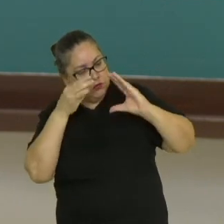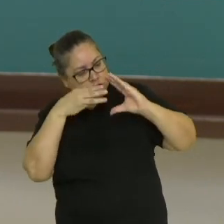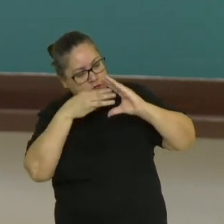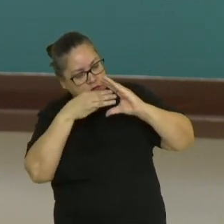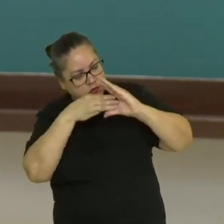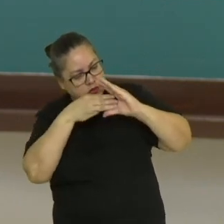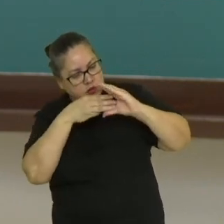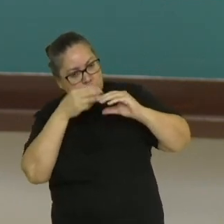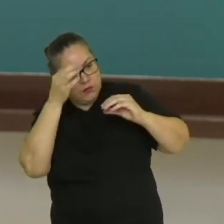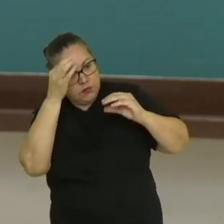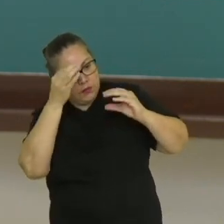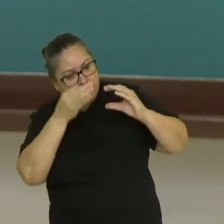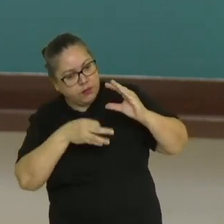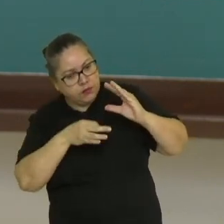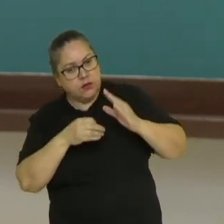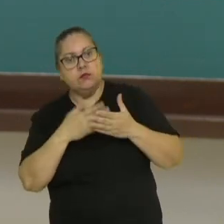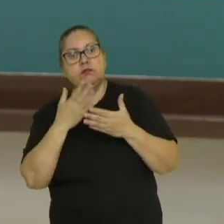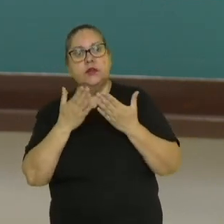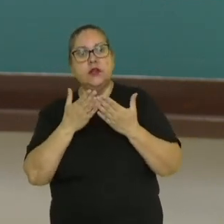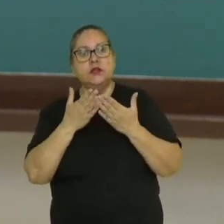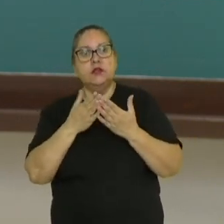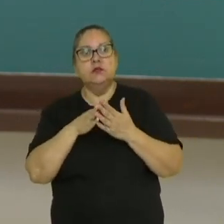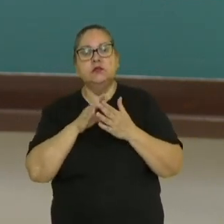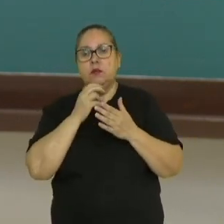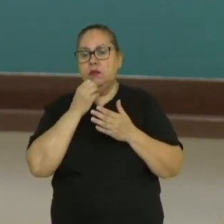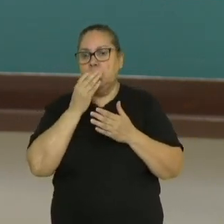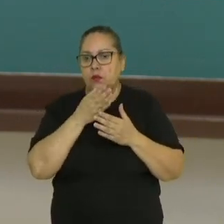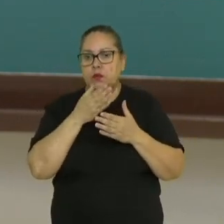tudo se fica viável para aquela célula.